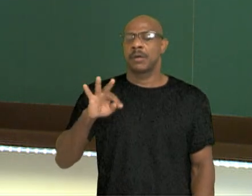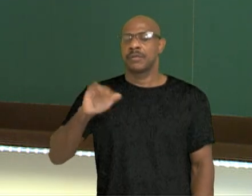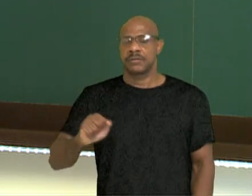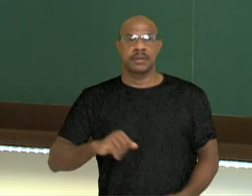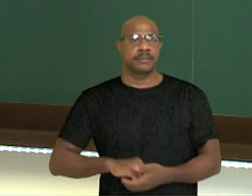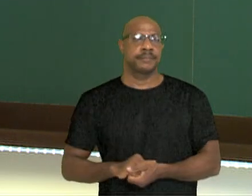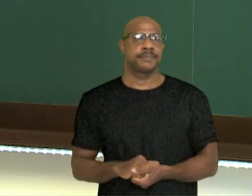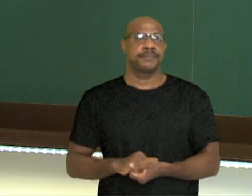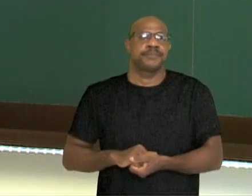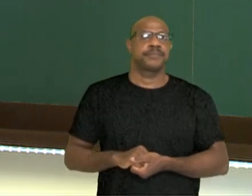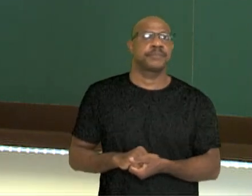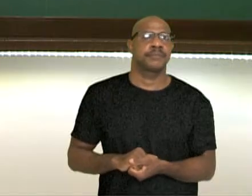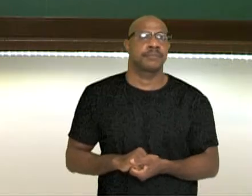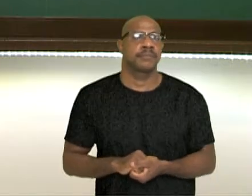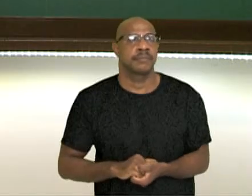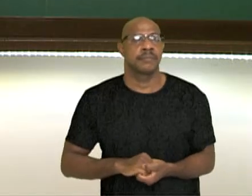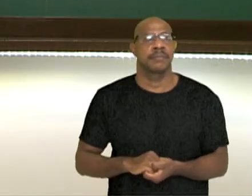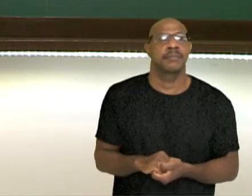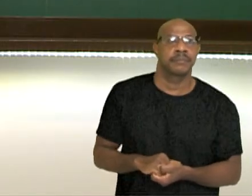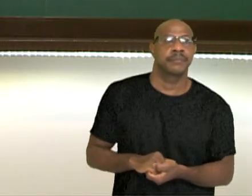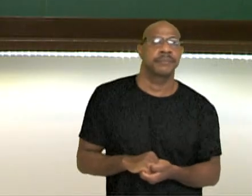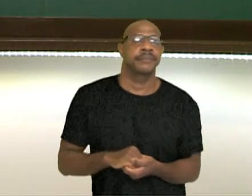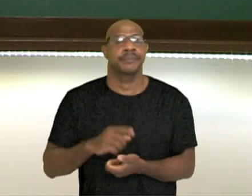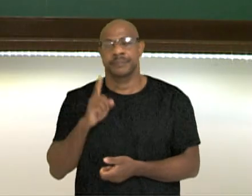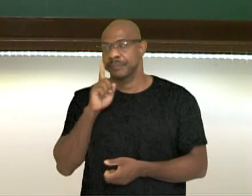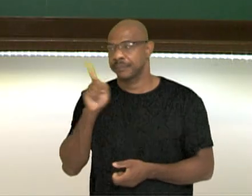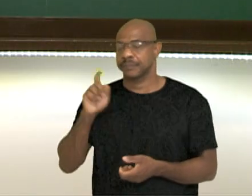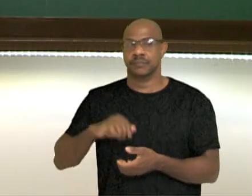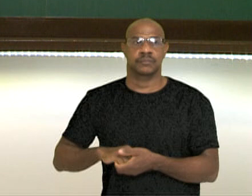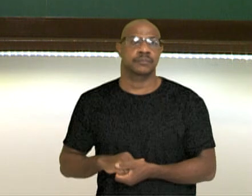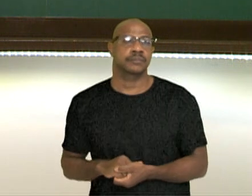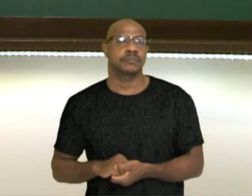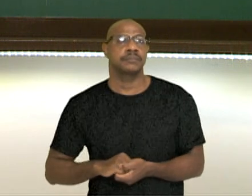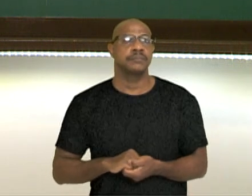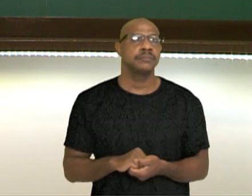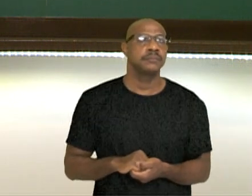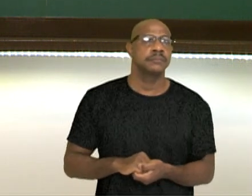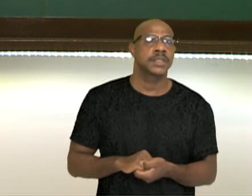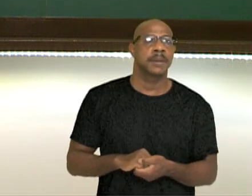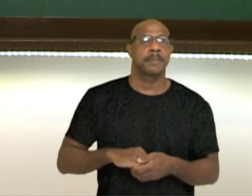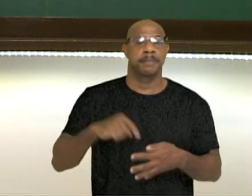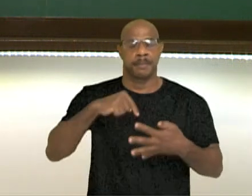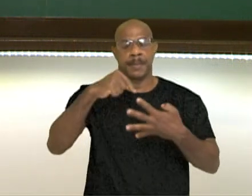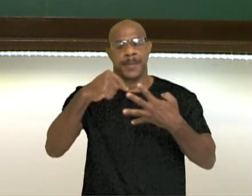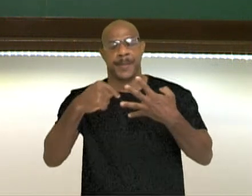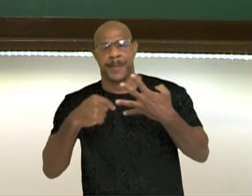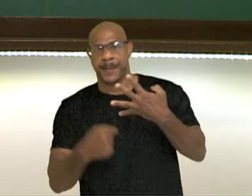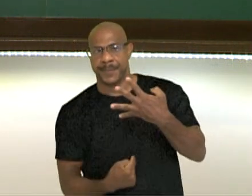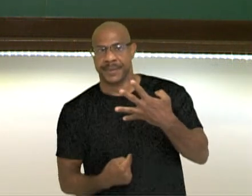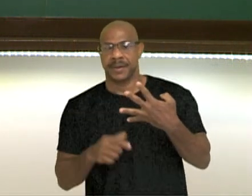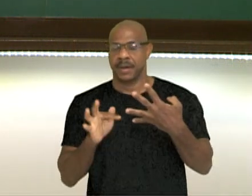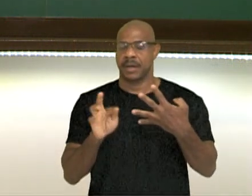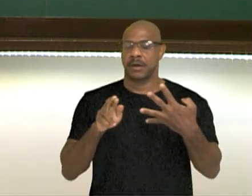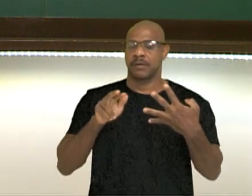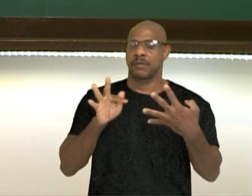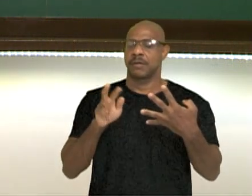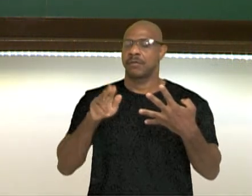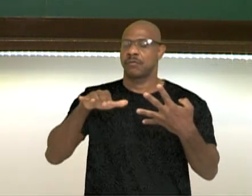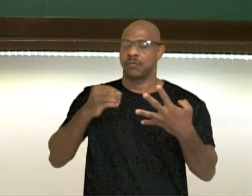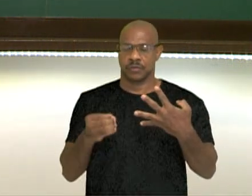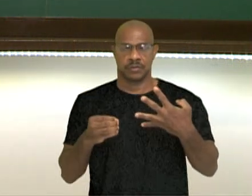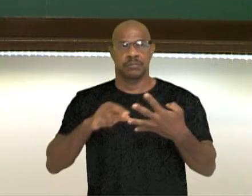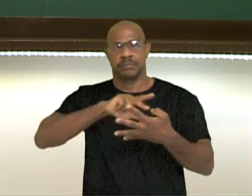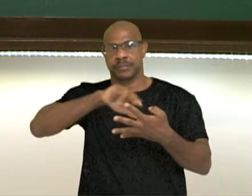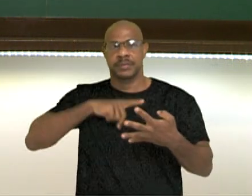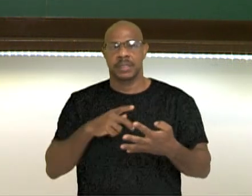Propriedades da função. Vocês sabem que todas as funções elas têm propriedades, Então elas têm um domínio, elas têm uma imagem, elas